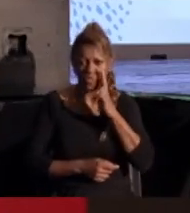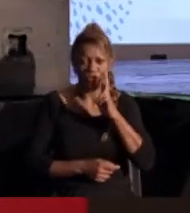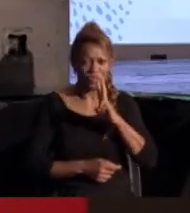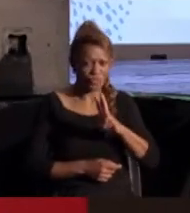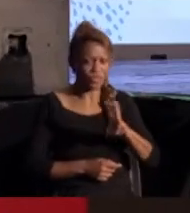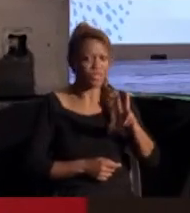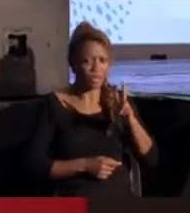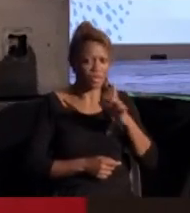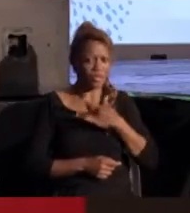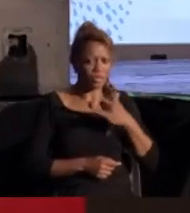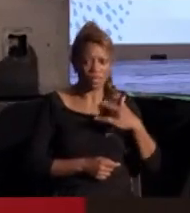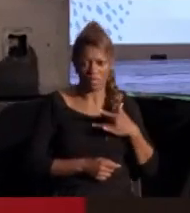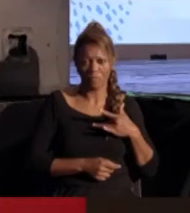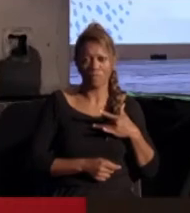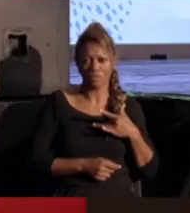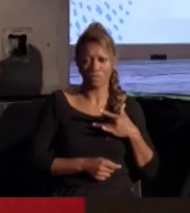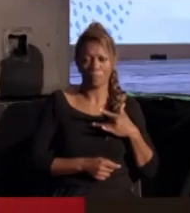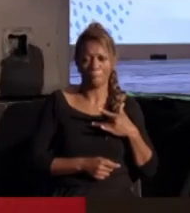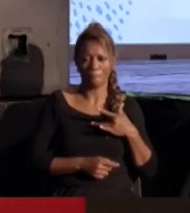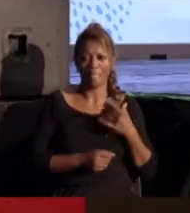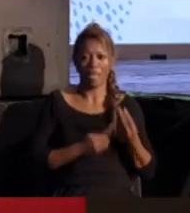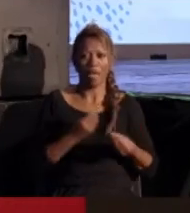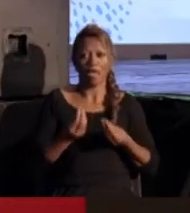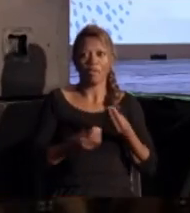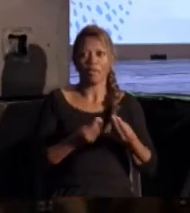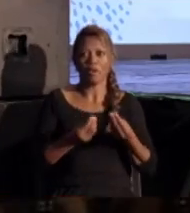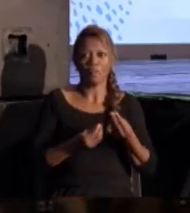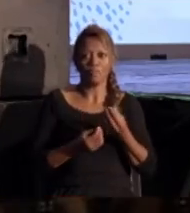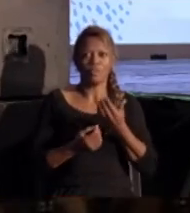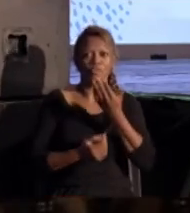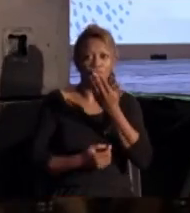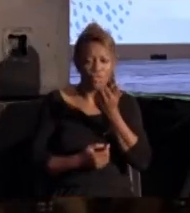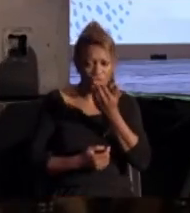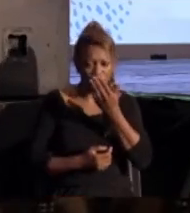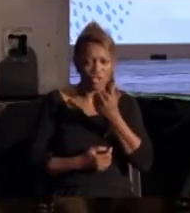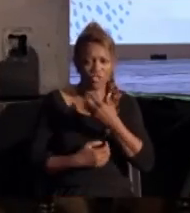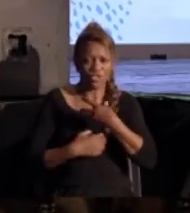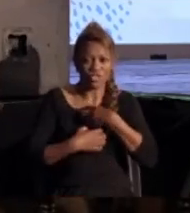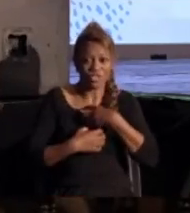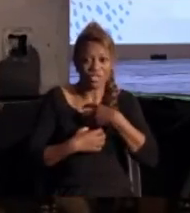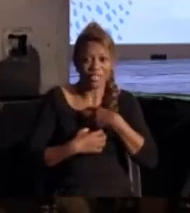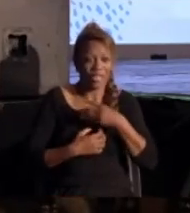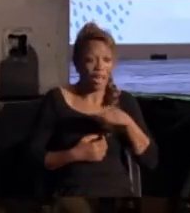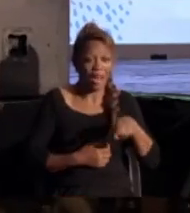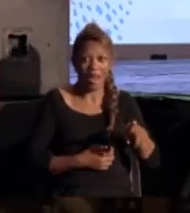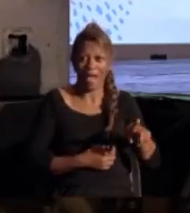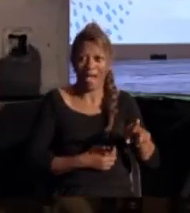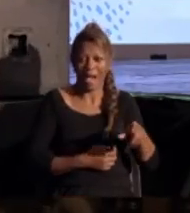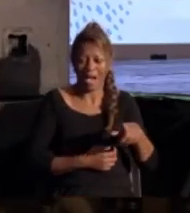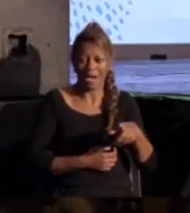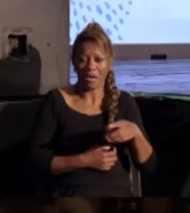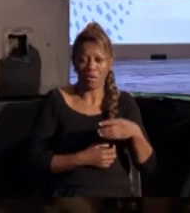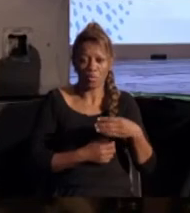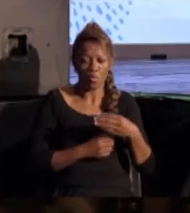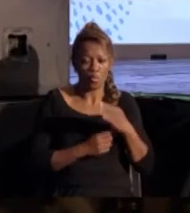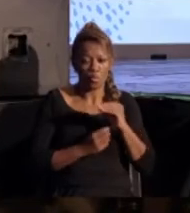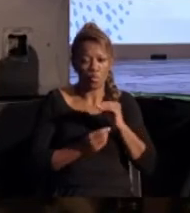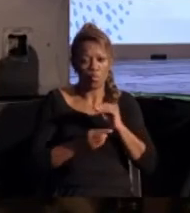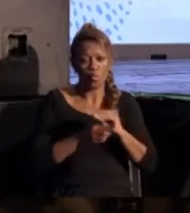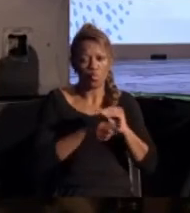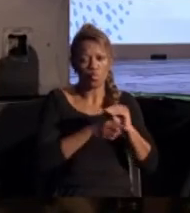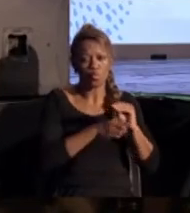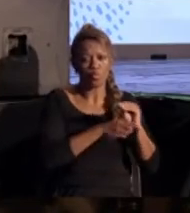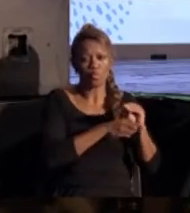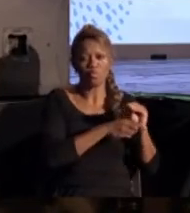está colocada na relação boca-seio, na relação de amamentação. Crianças que são largamente amamentadas e com o